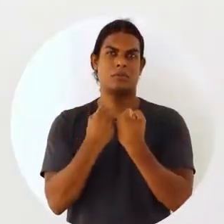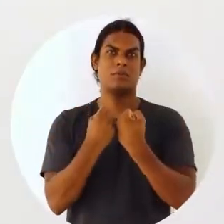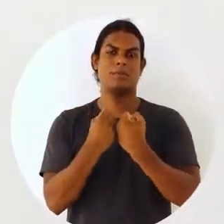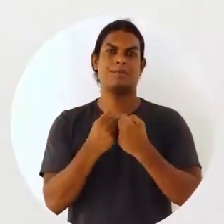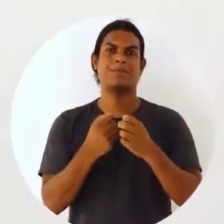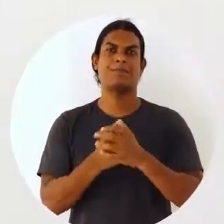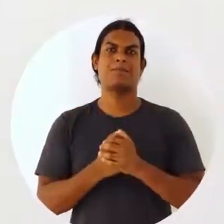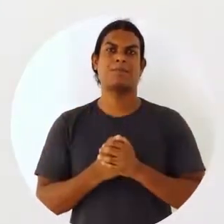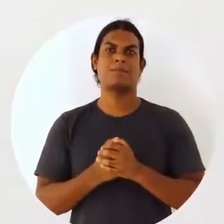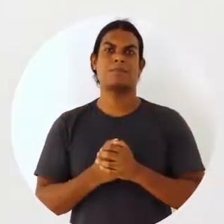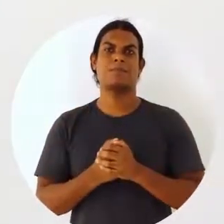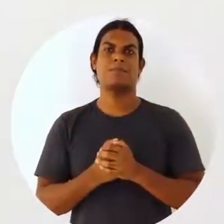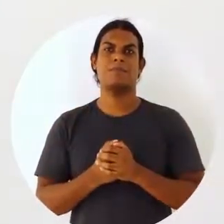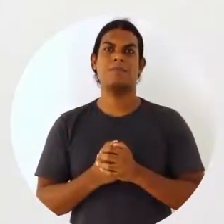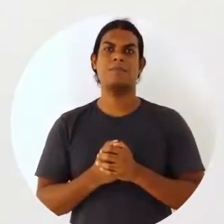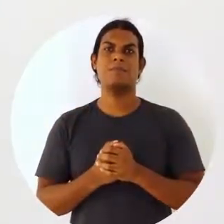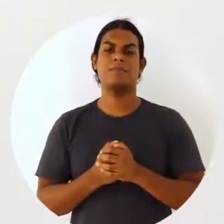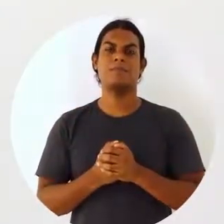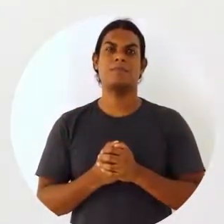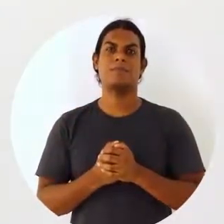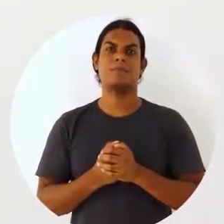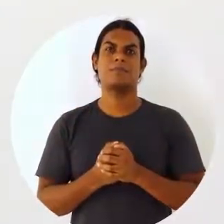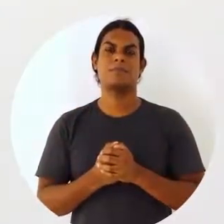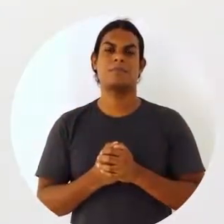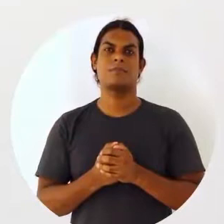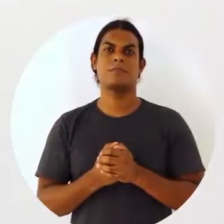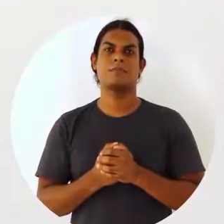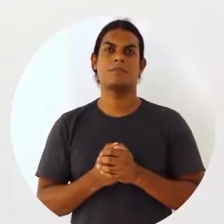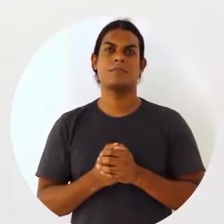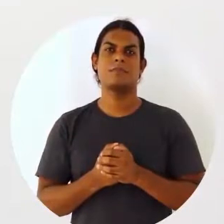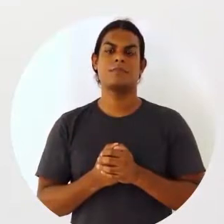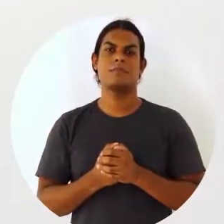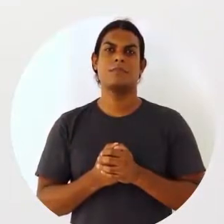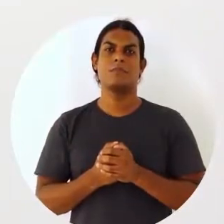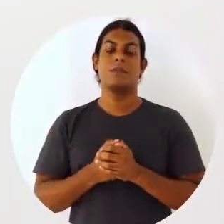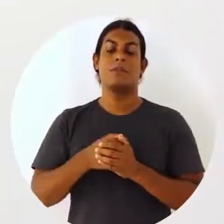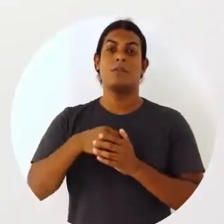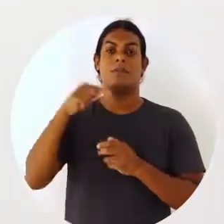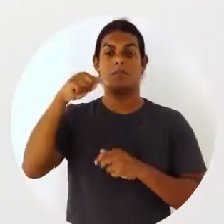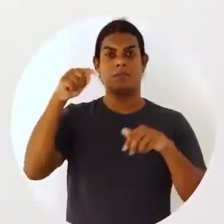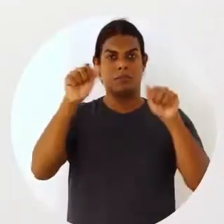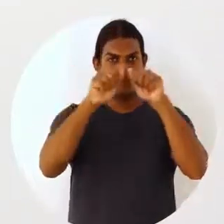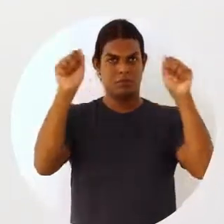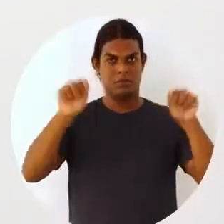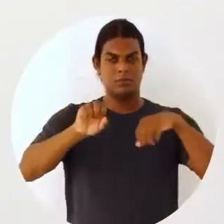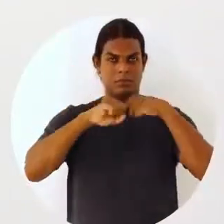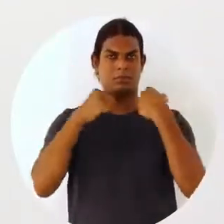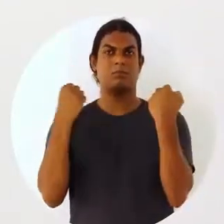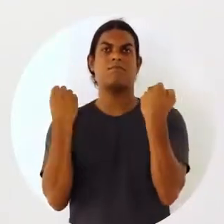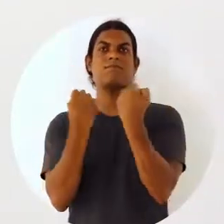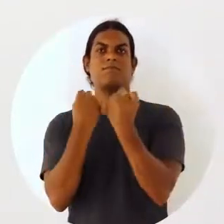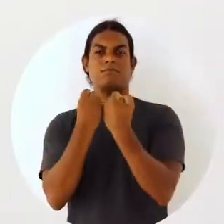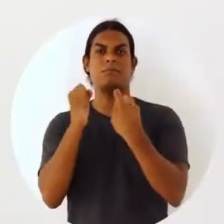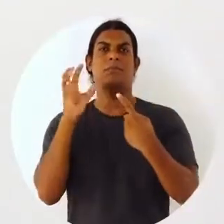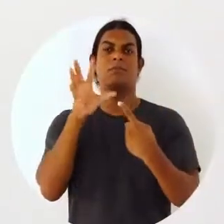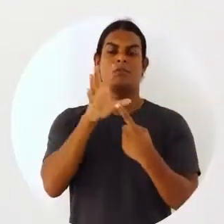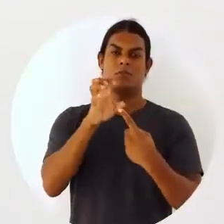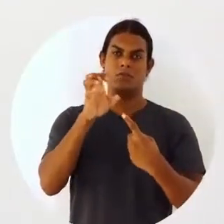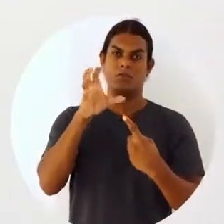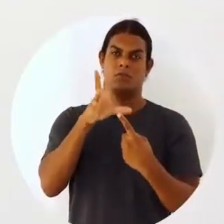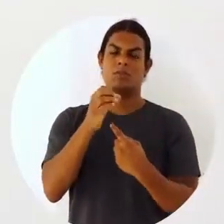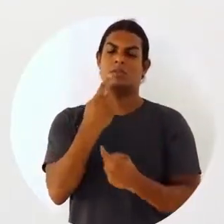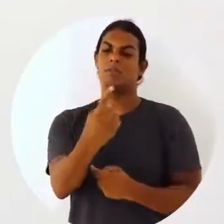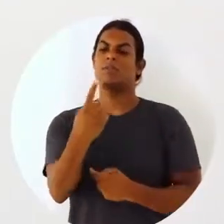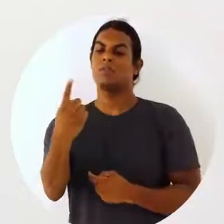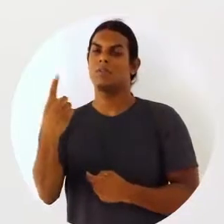gerar e identificar quais serão nossas próprias ações. Então, esse sistema social é que influenciava cada indivíduo a poder produzir